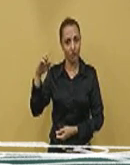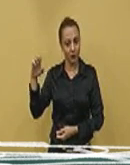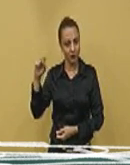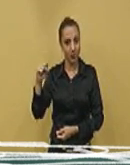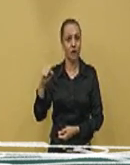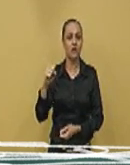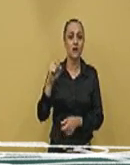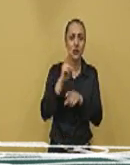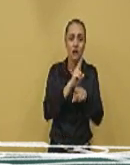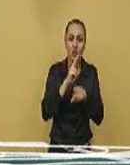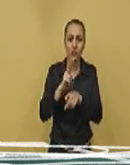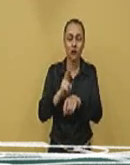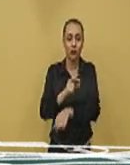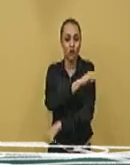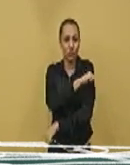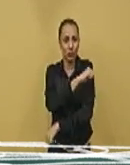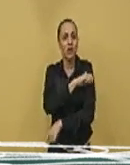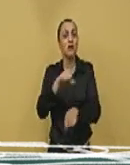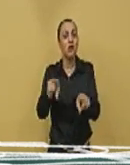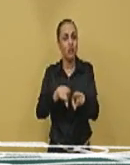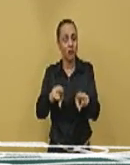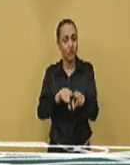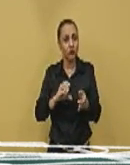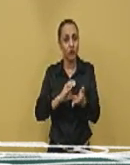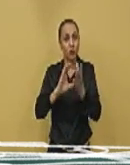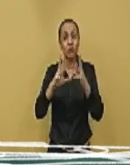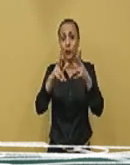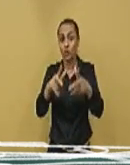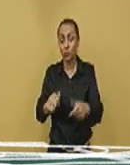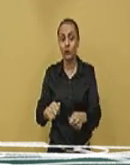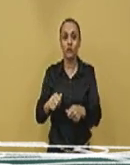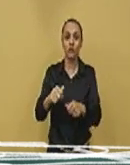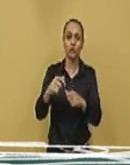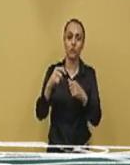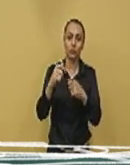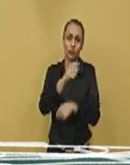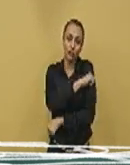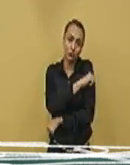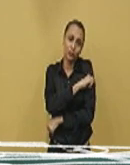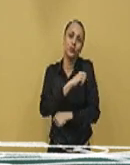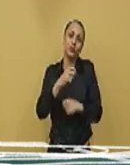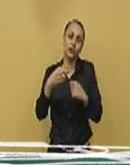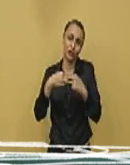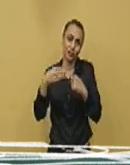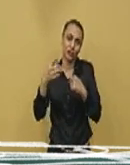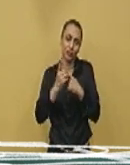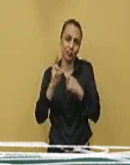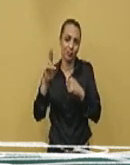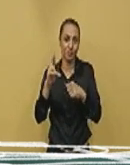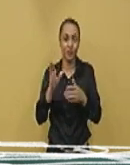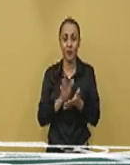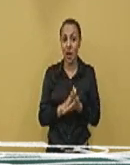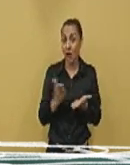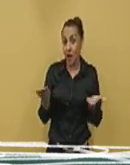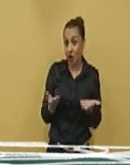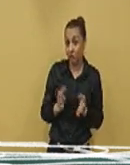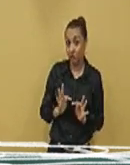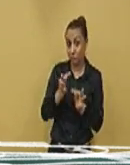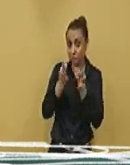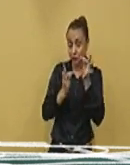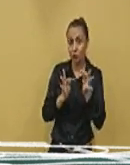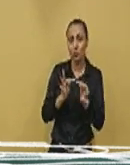ele também deve estar disponível cada vez mais para o estudante da pós-graduação, né. Na parte tecnológica, uma outra